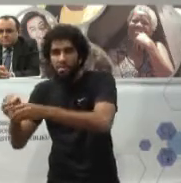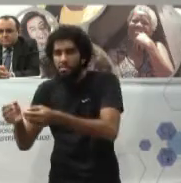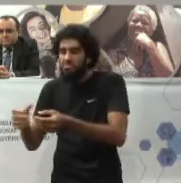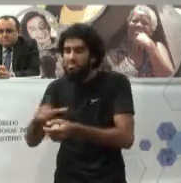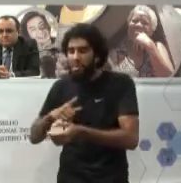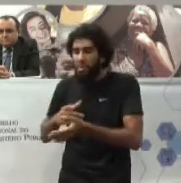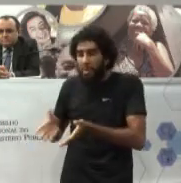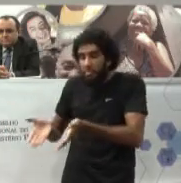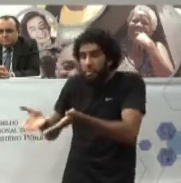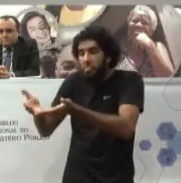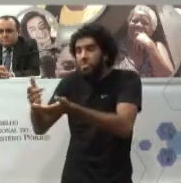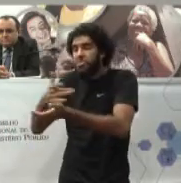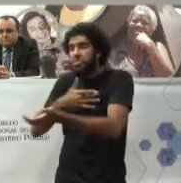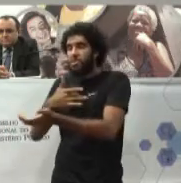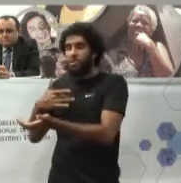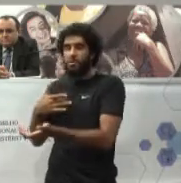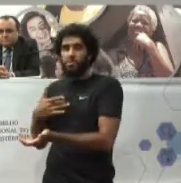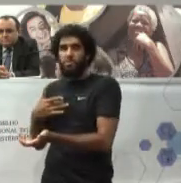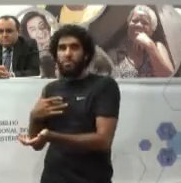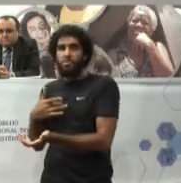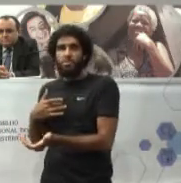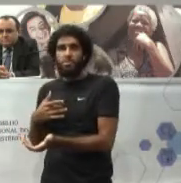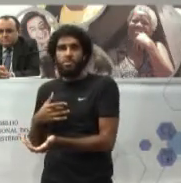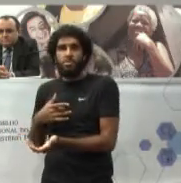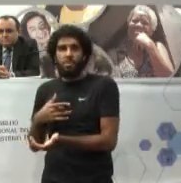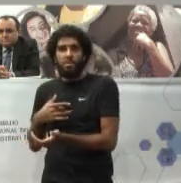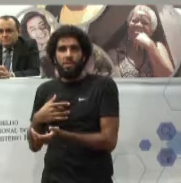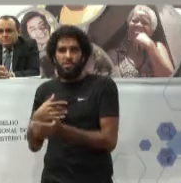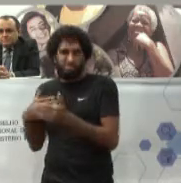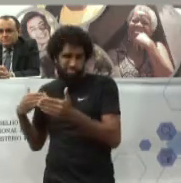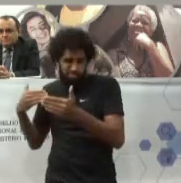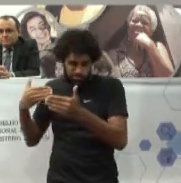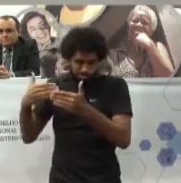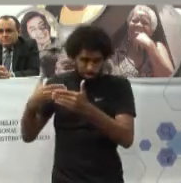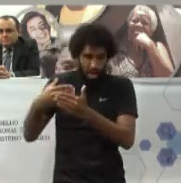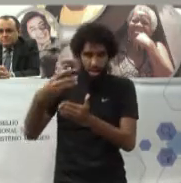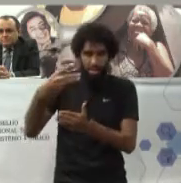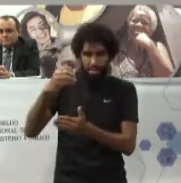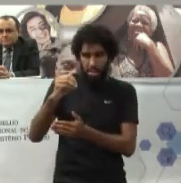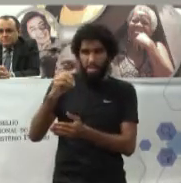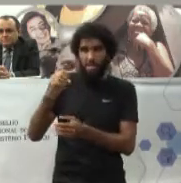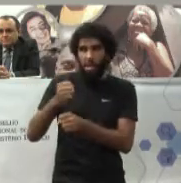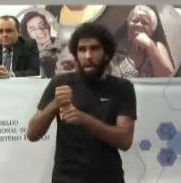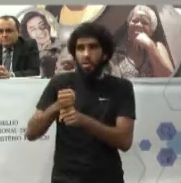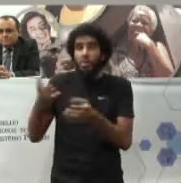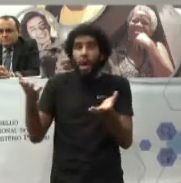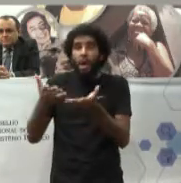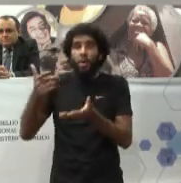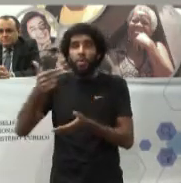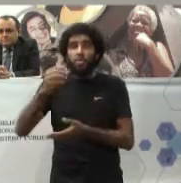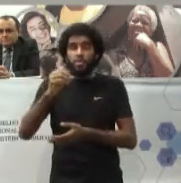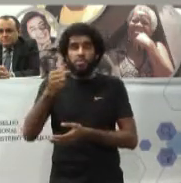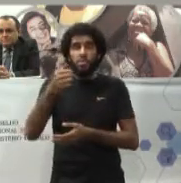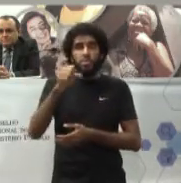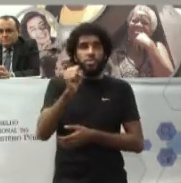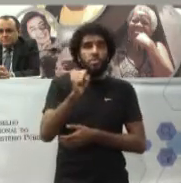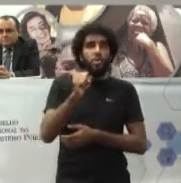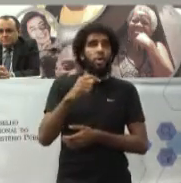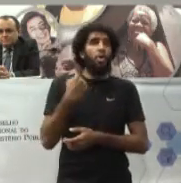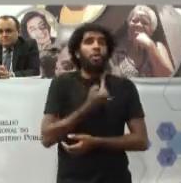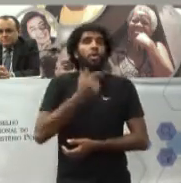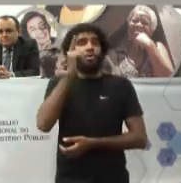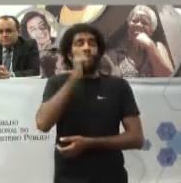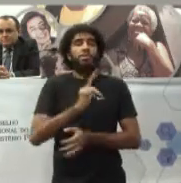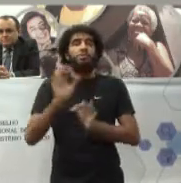com muita dificuldade passado 30 anos agora 2018 que nós conseguimos realizar